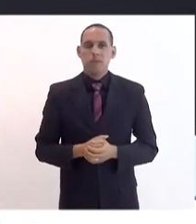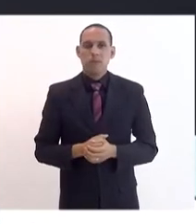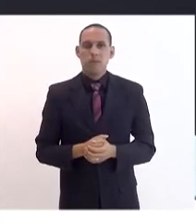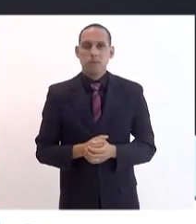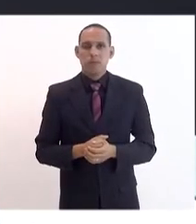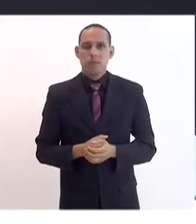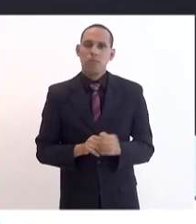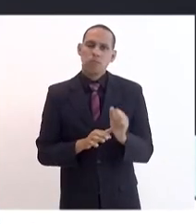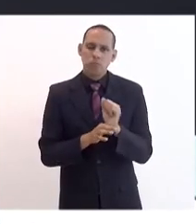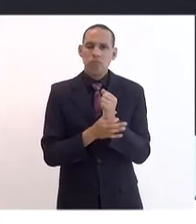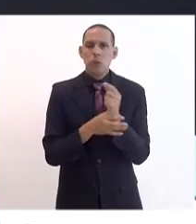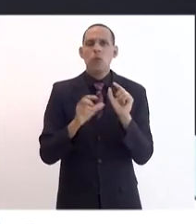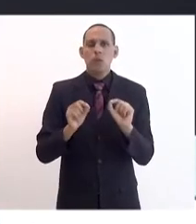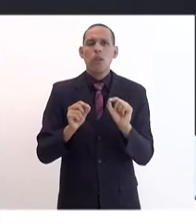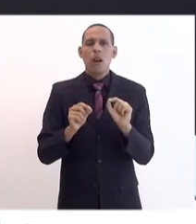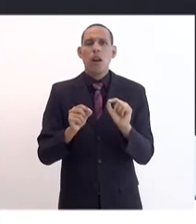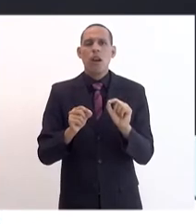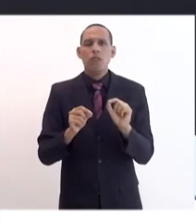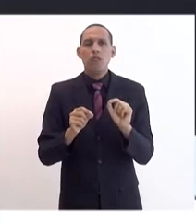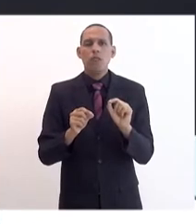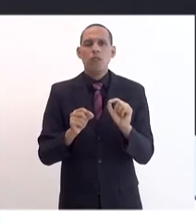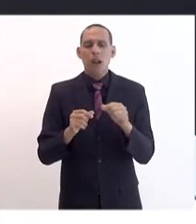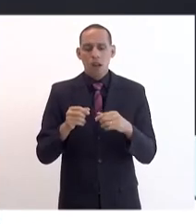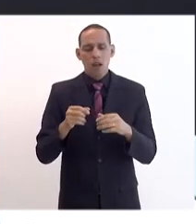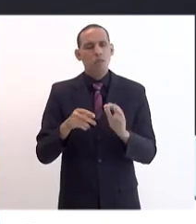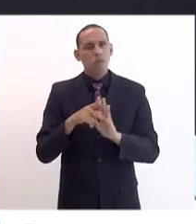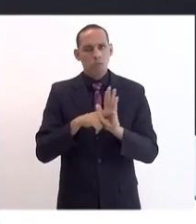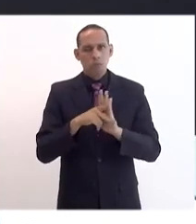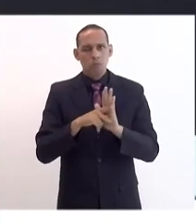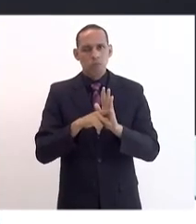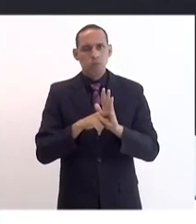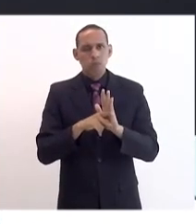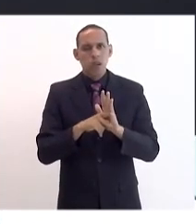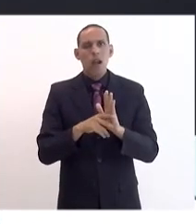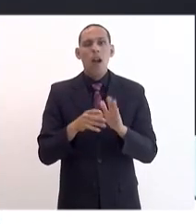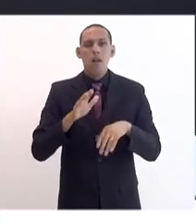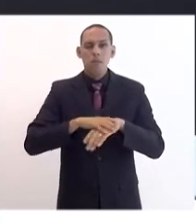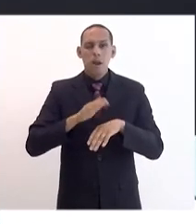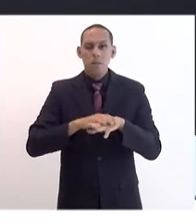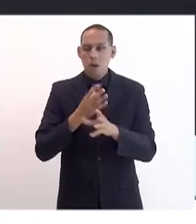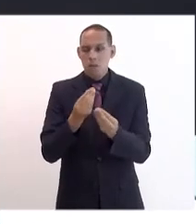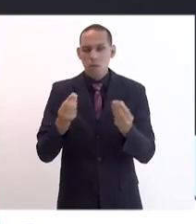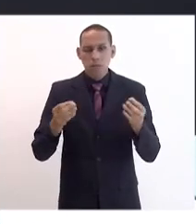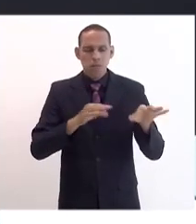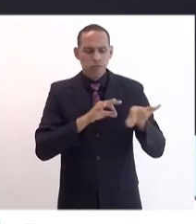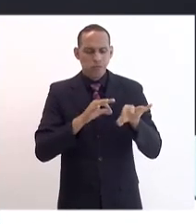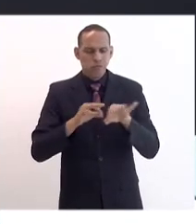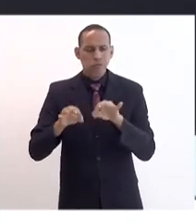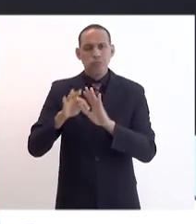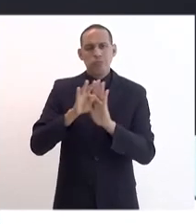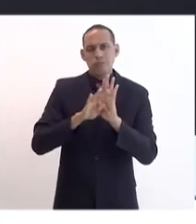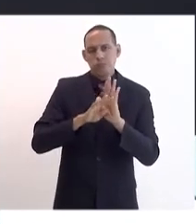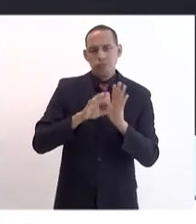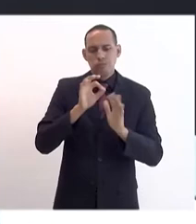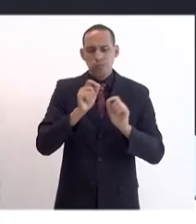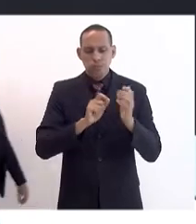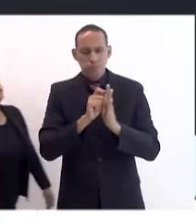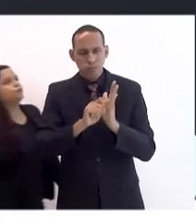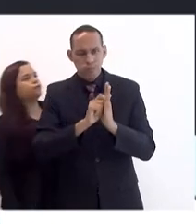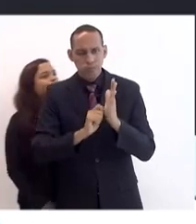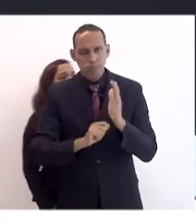Seguramente foi um projeto redigido por muitas mãos, pela amplitude do